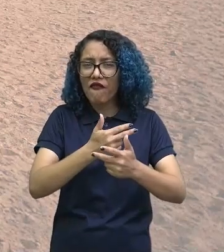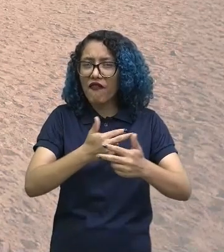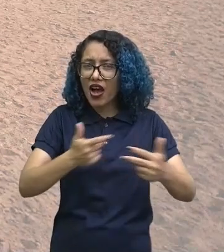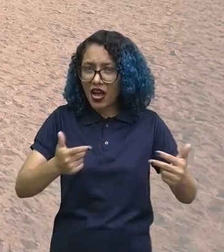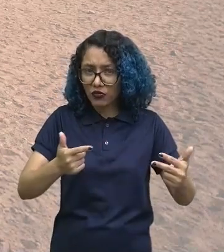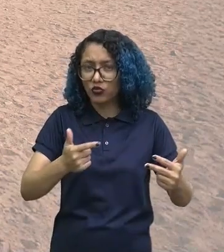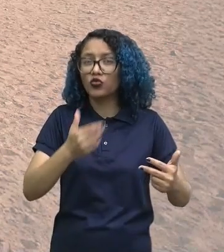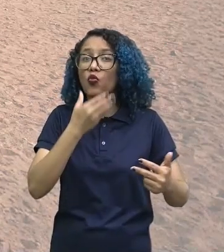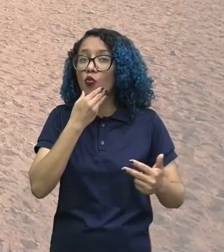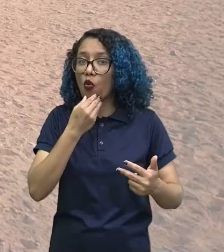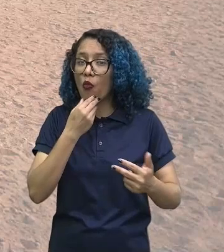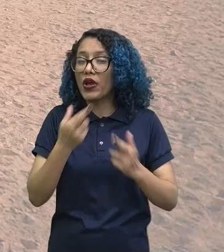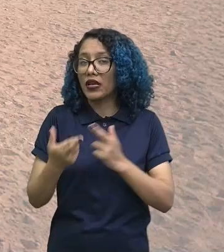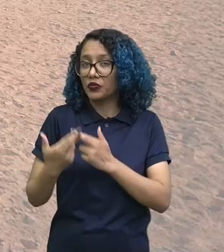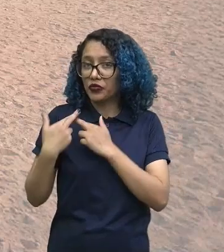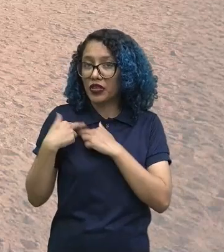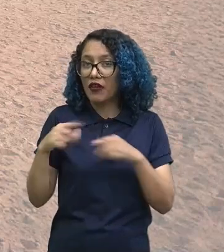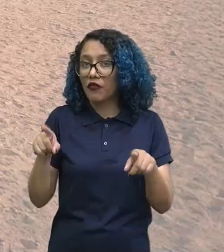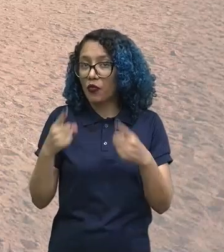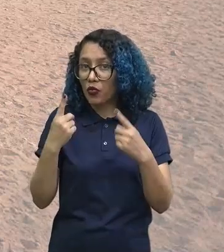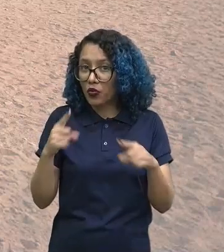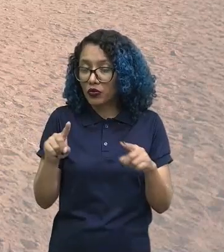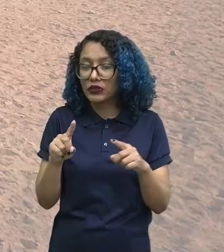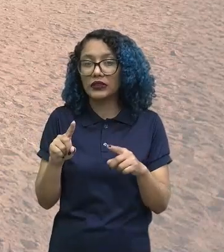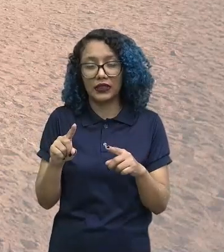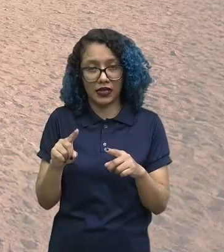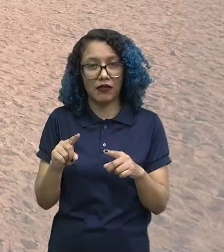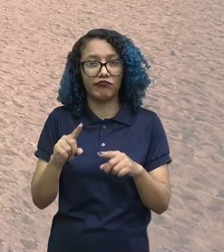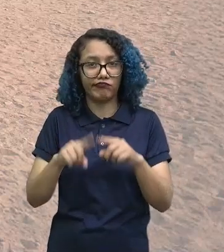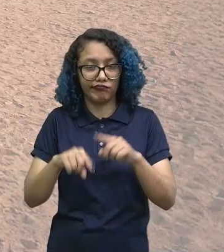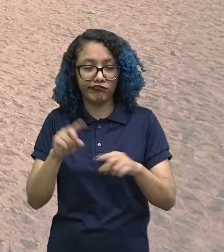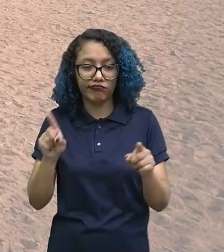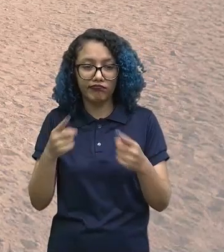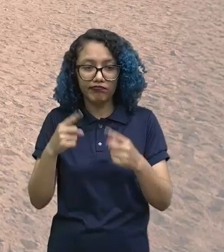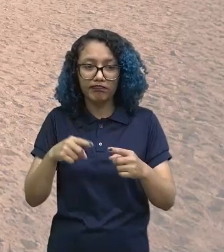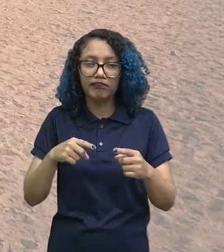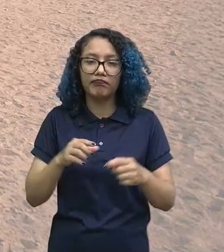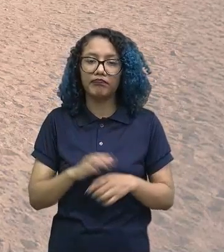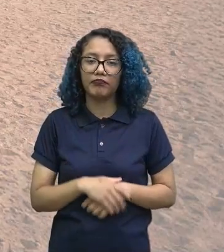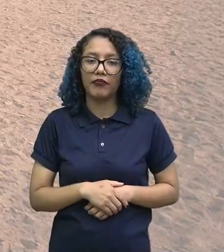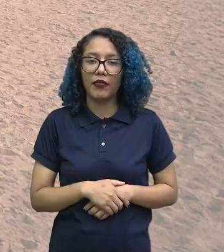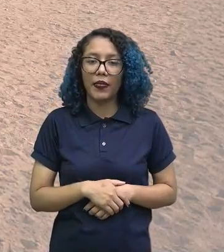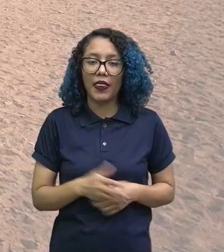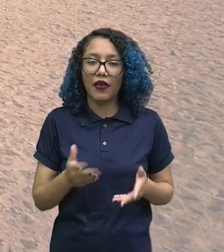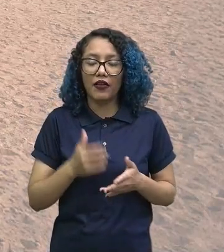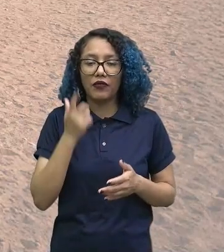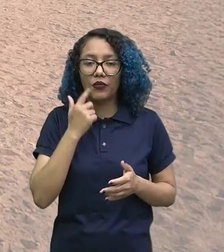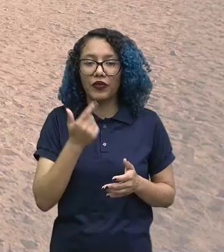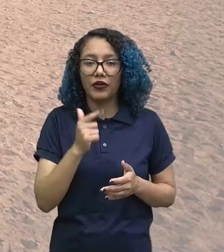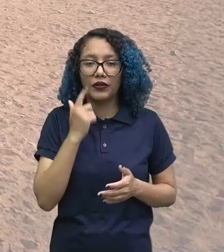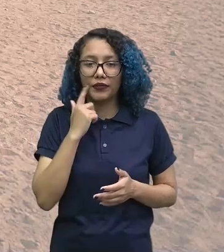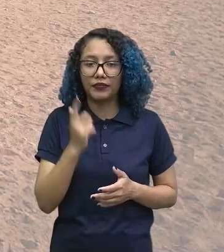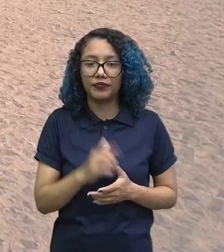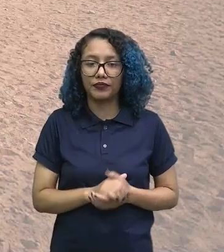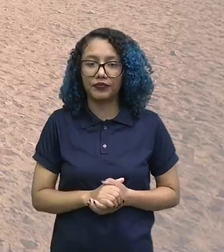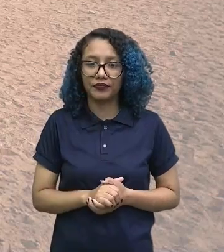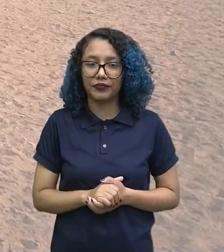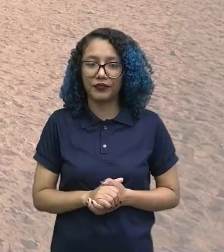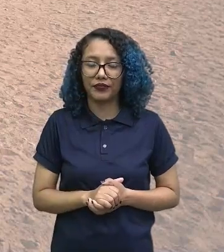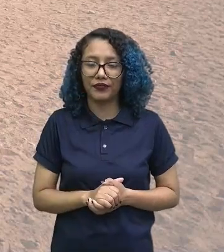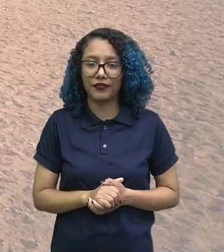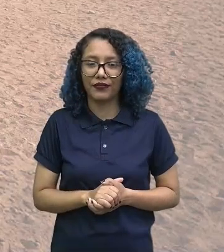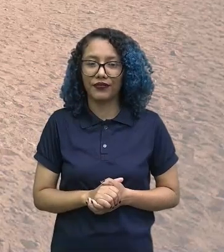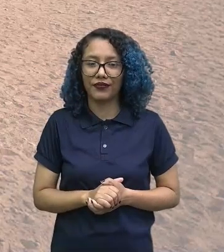agora mostrar uma outra representação lá da dança no Antigo Egito. Então, a nossa bailarina